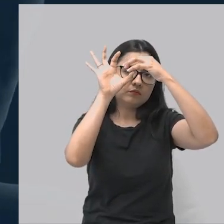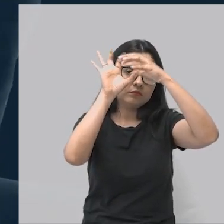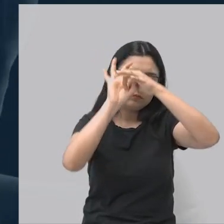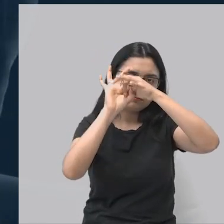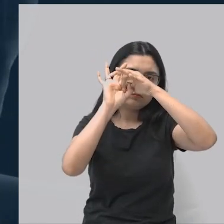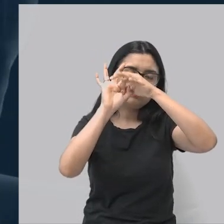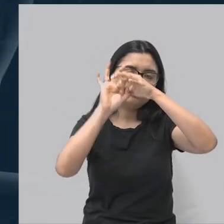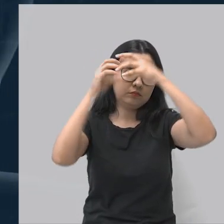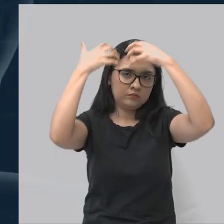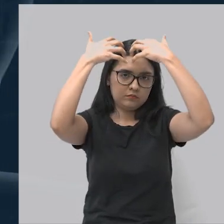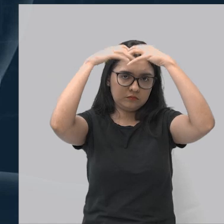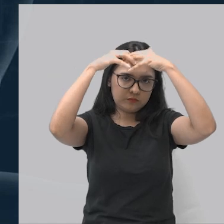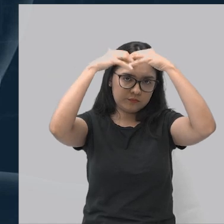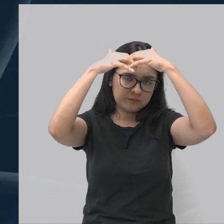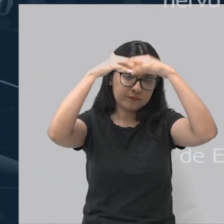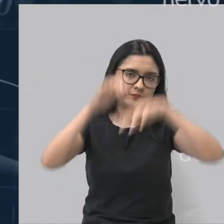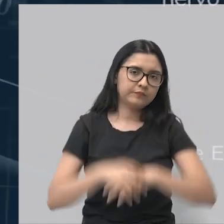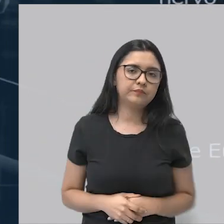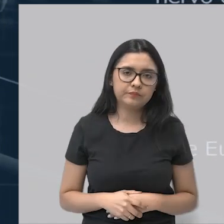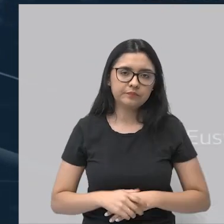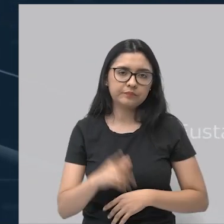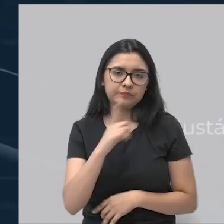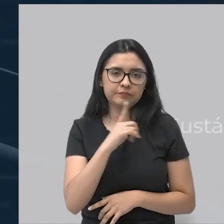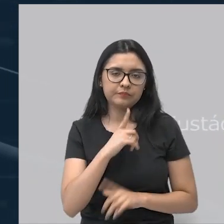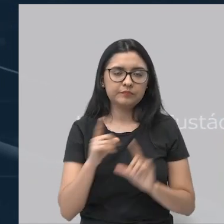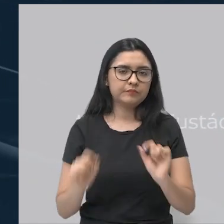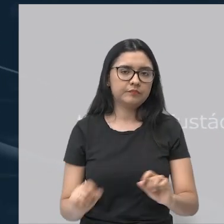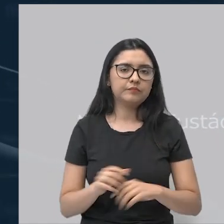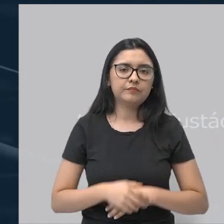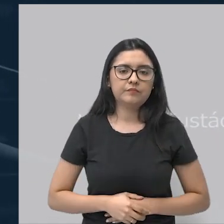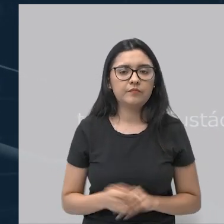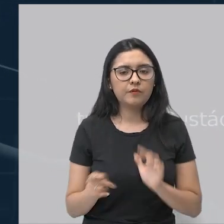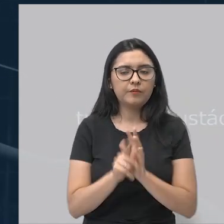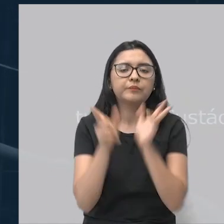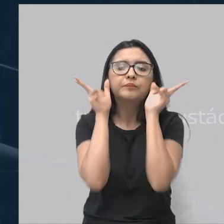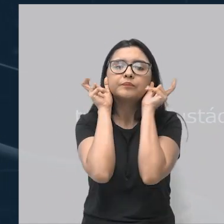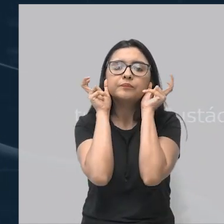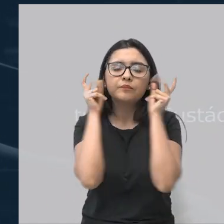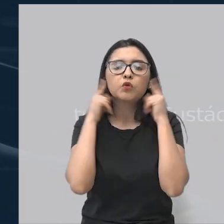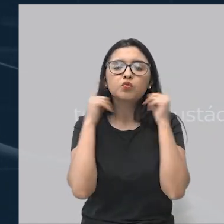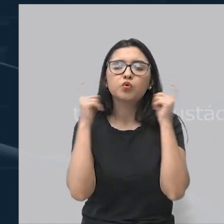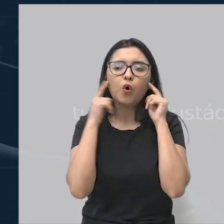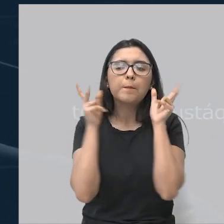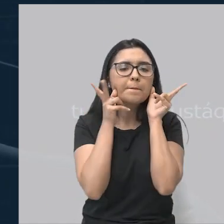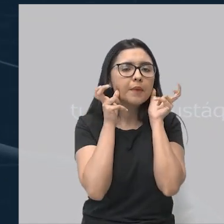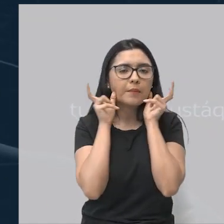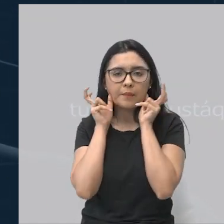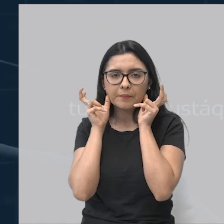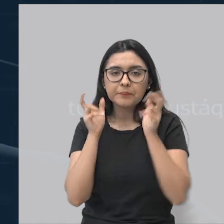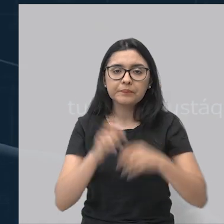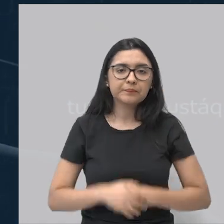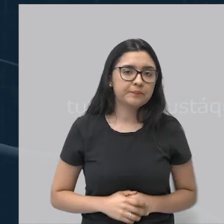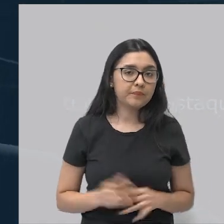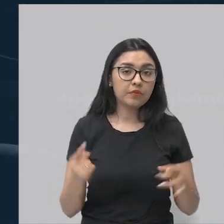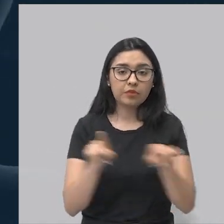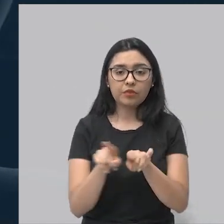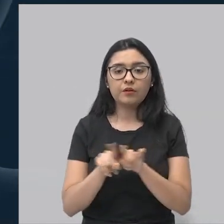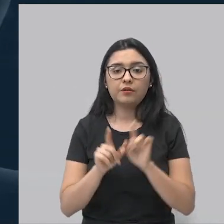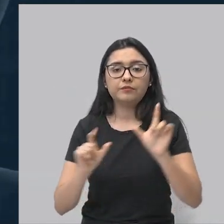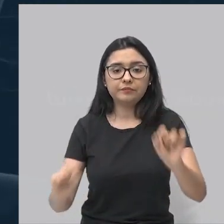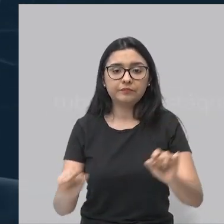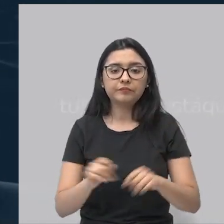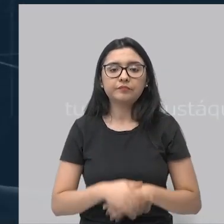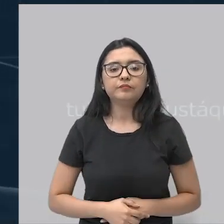responsável pela obtenção, né, dos sons. Aqui o nosso